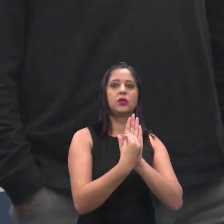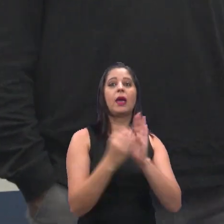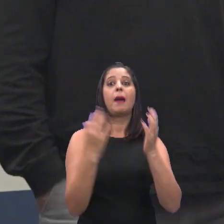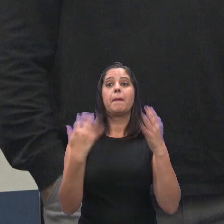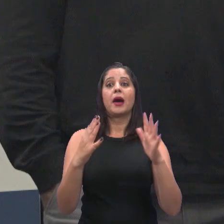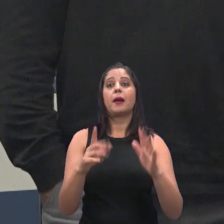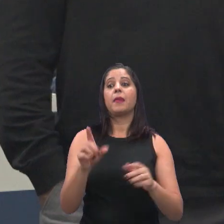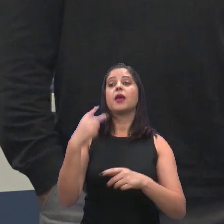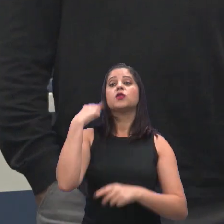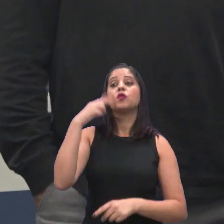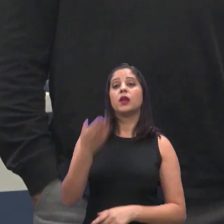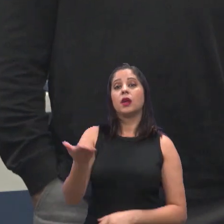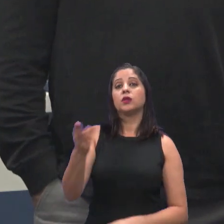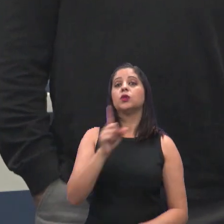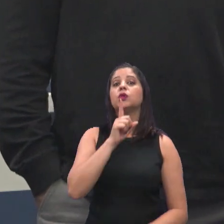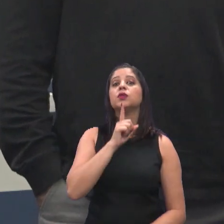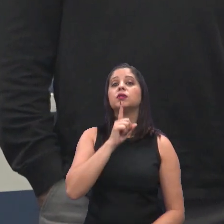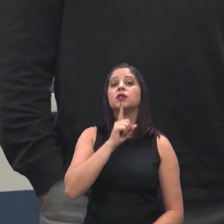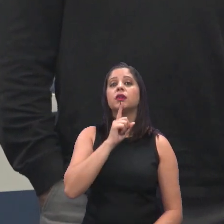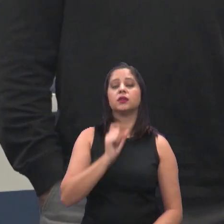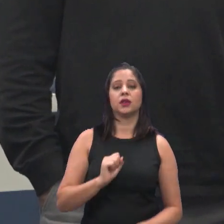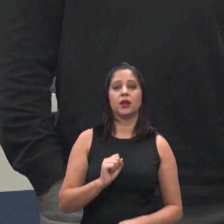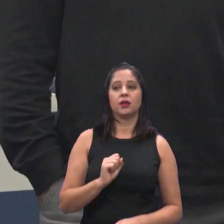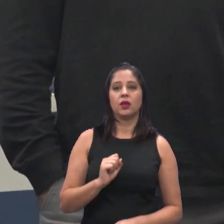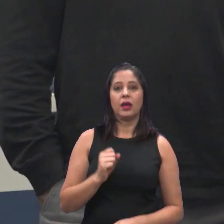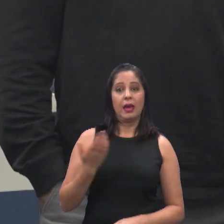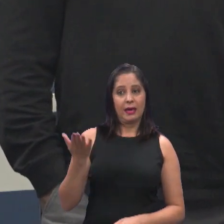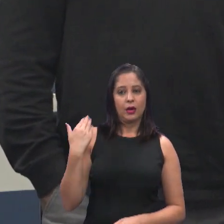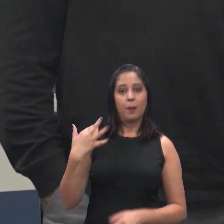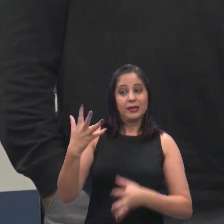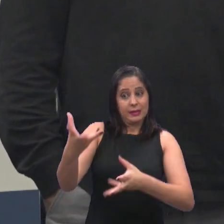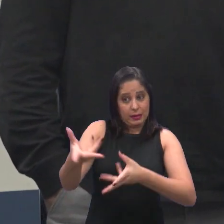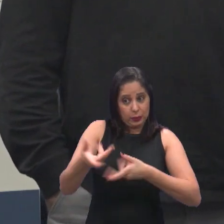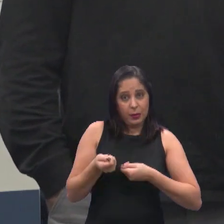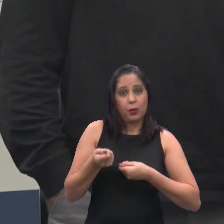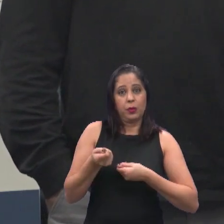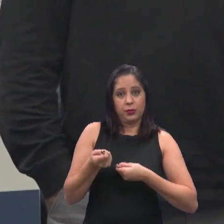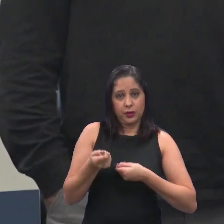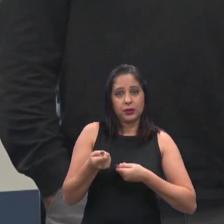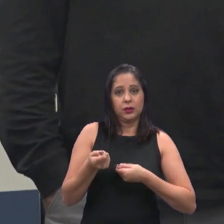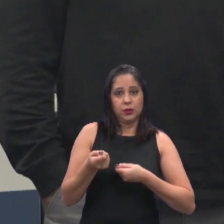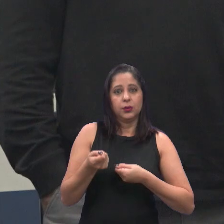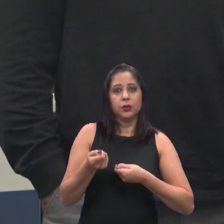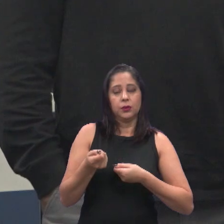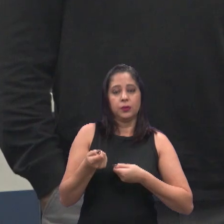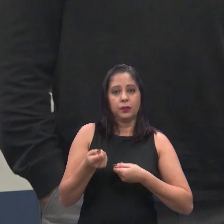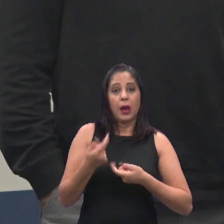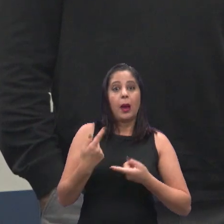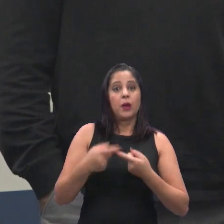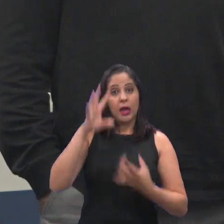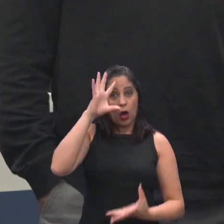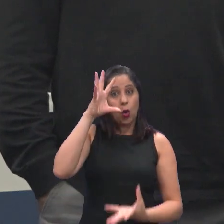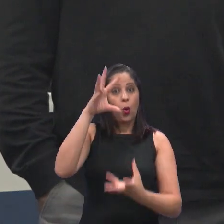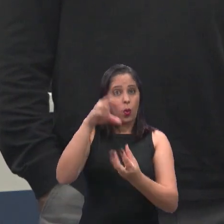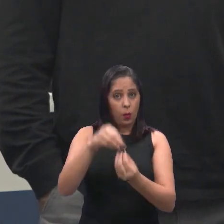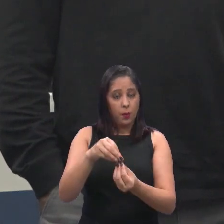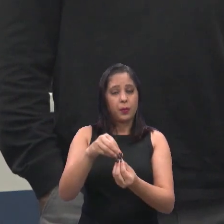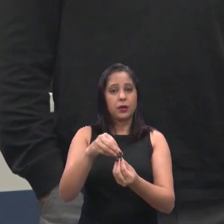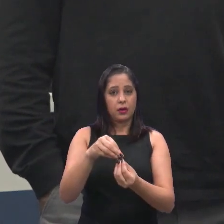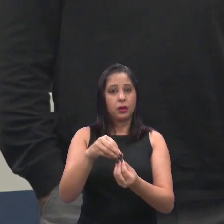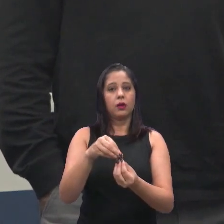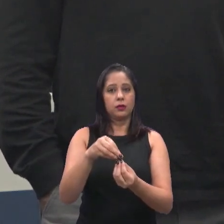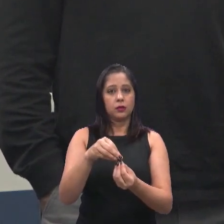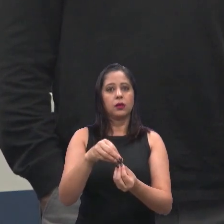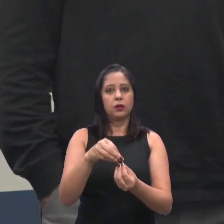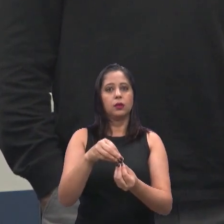Sérgio Camargo, que lá atrás me convidou para fazer parte da frente, entendeu que a frente parlamentar já criada já seria o